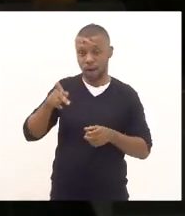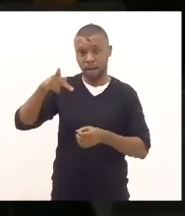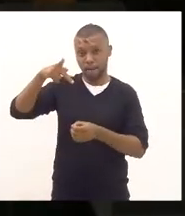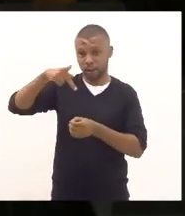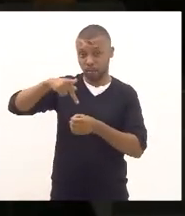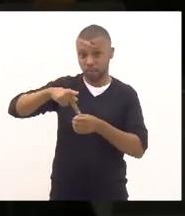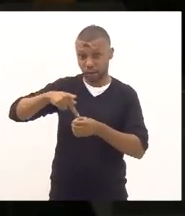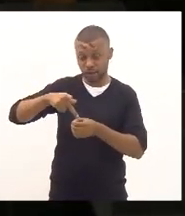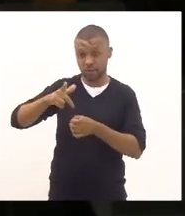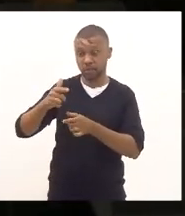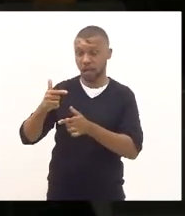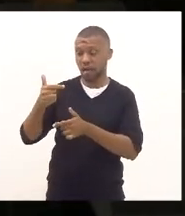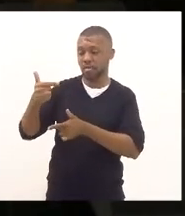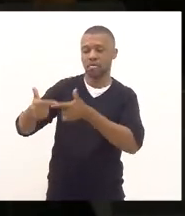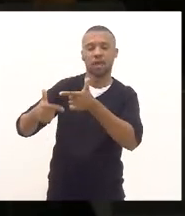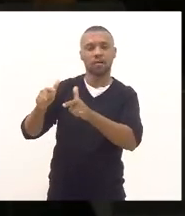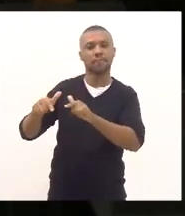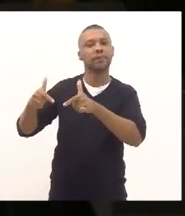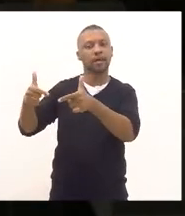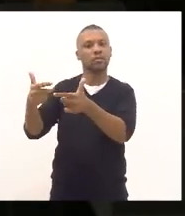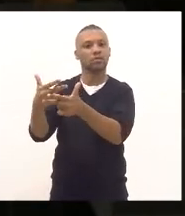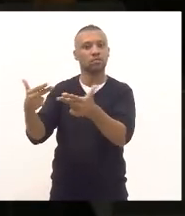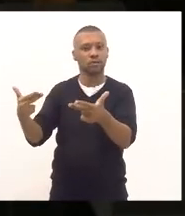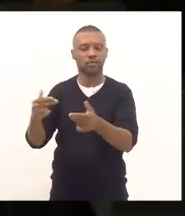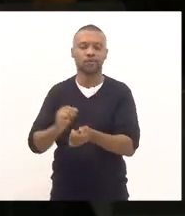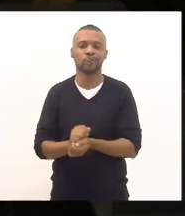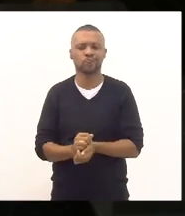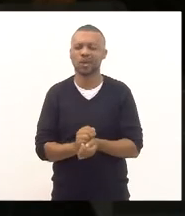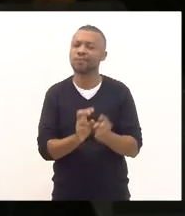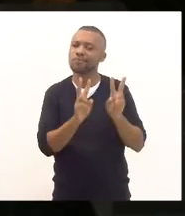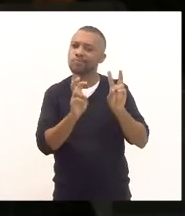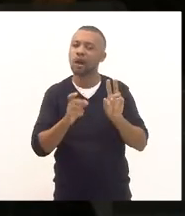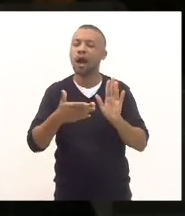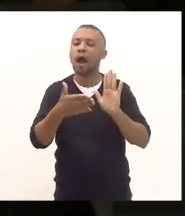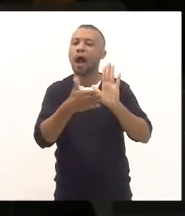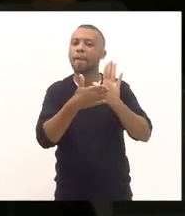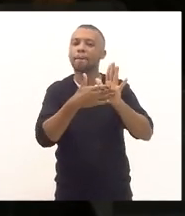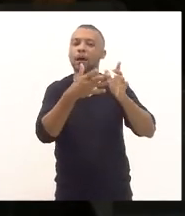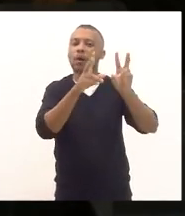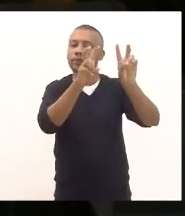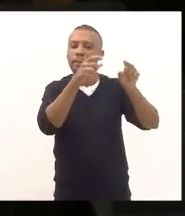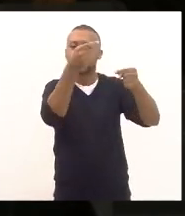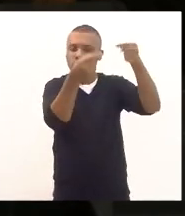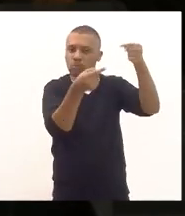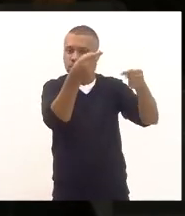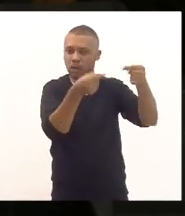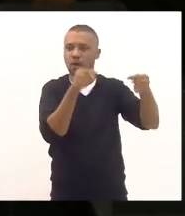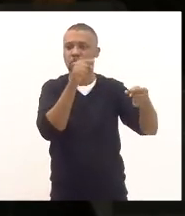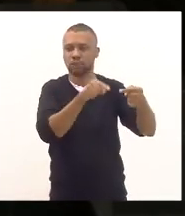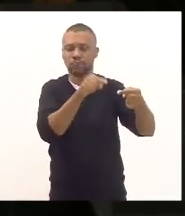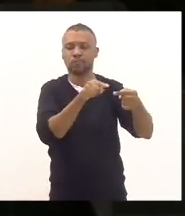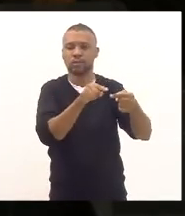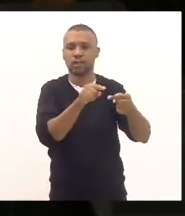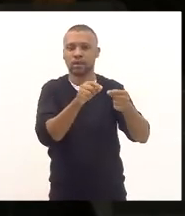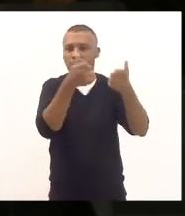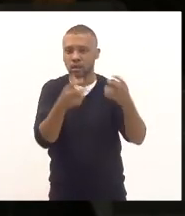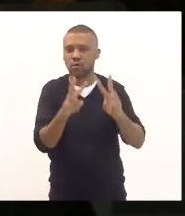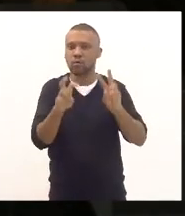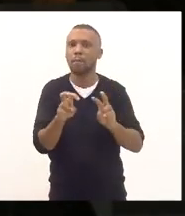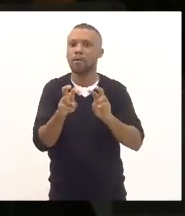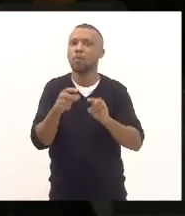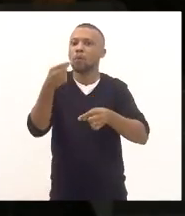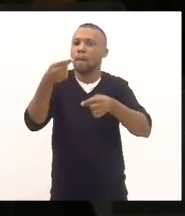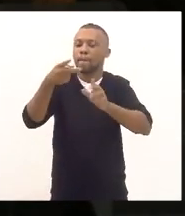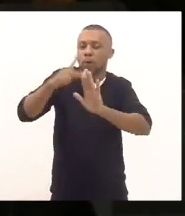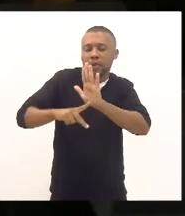fazendo alguma coisa e eu me reportei a pauta senhora Presidente e falando da densidade porque